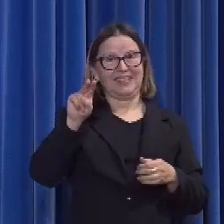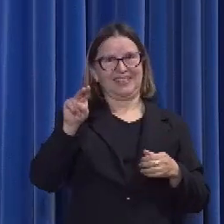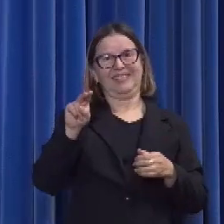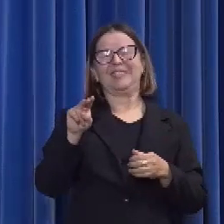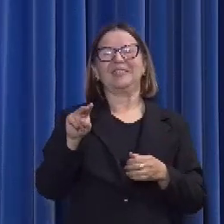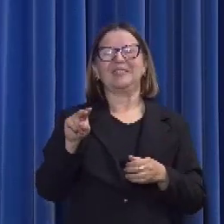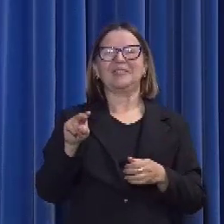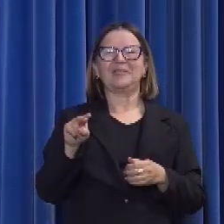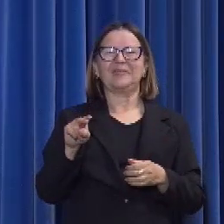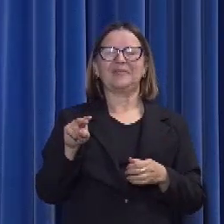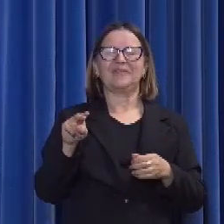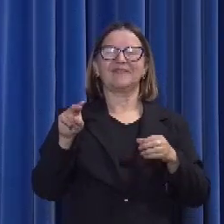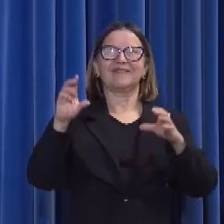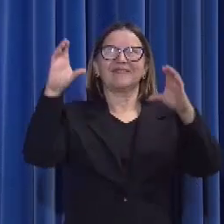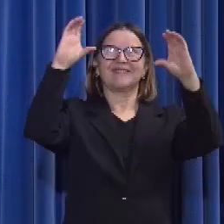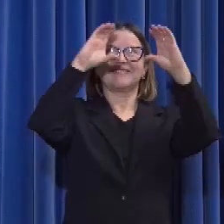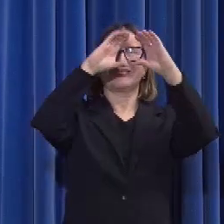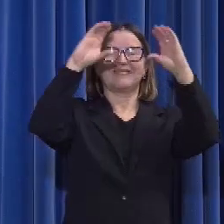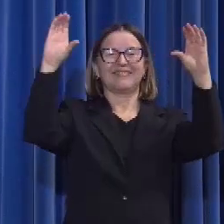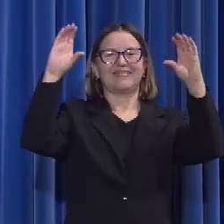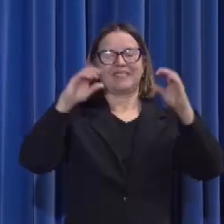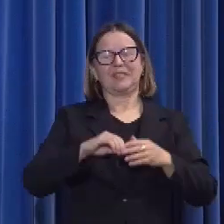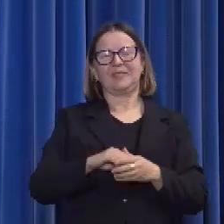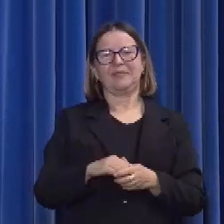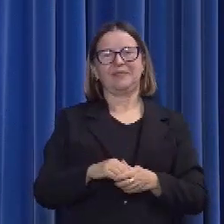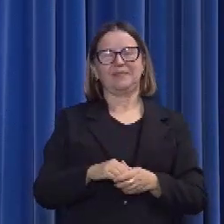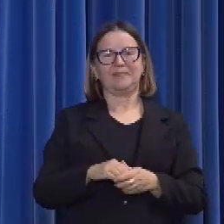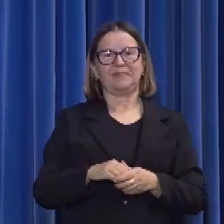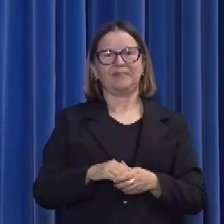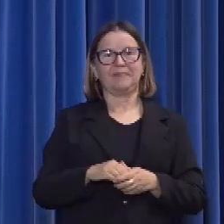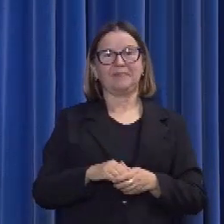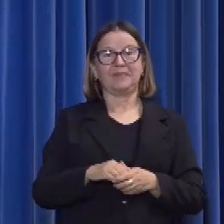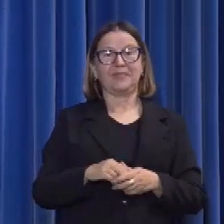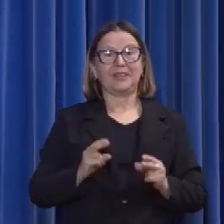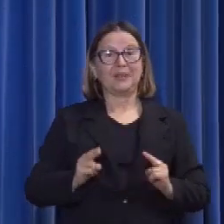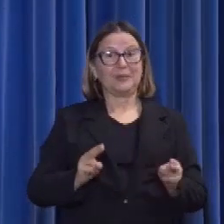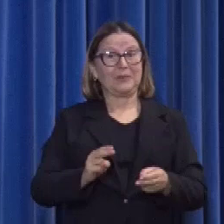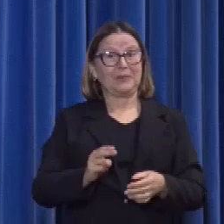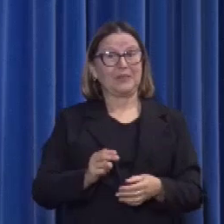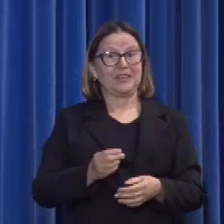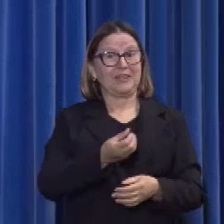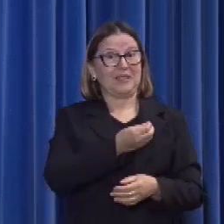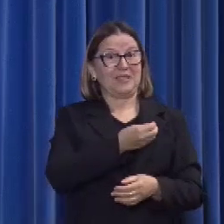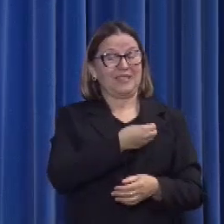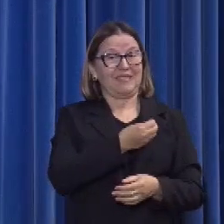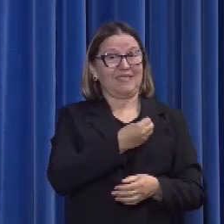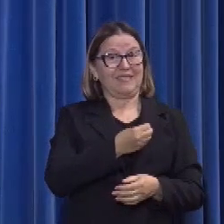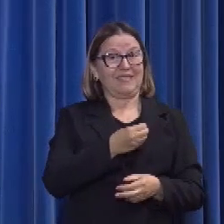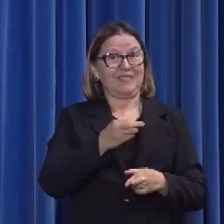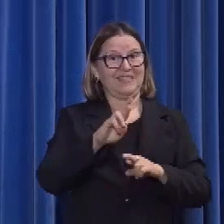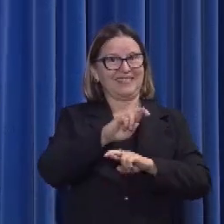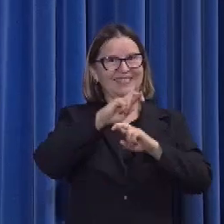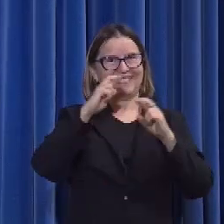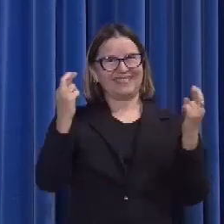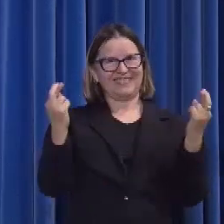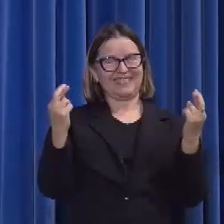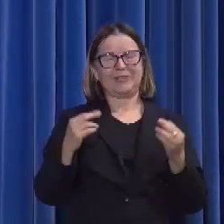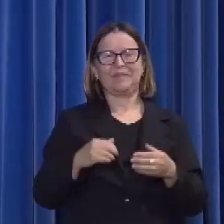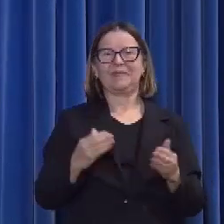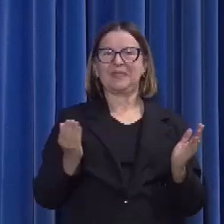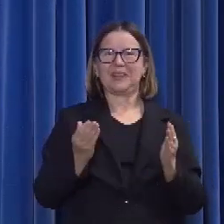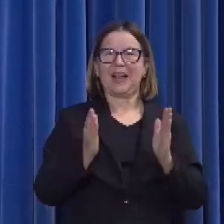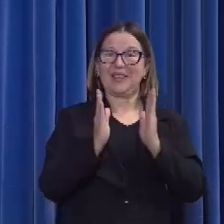E está nessa viva esperança, como Pedro vai dizer. Uma viva esperança. Vamos